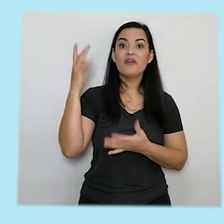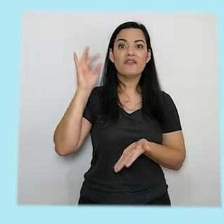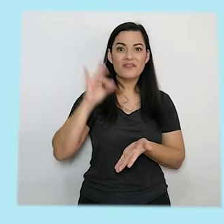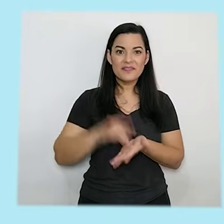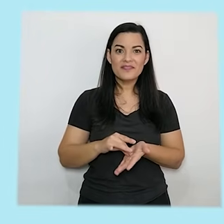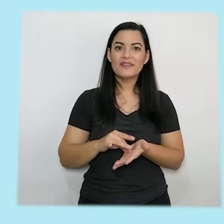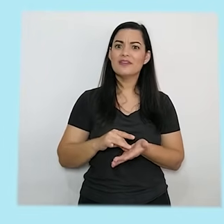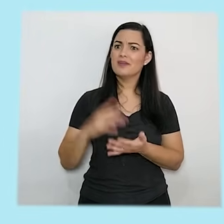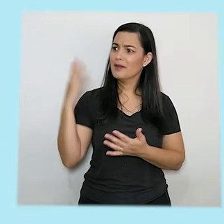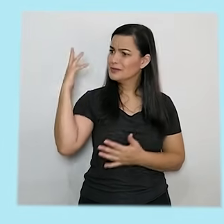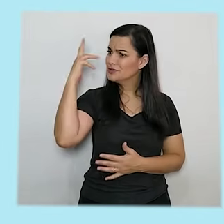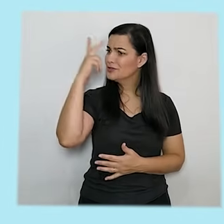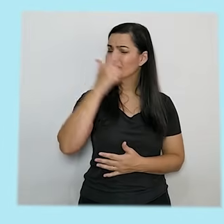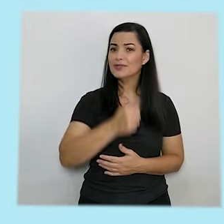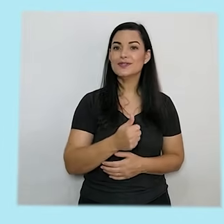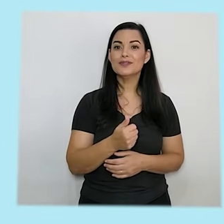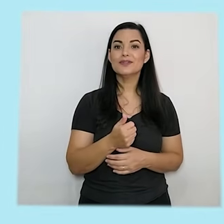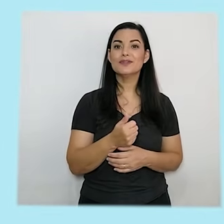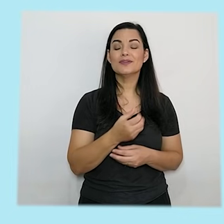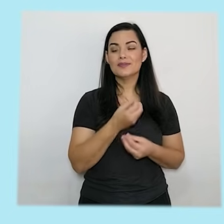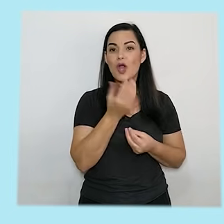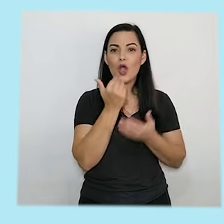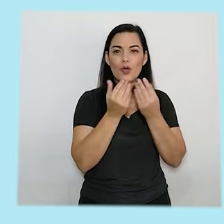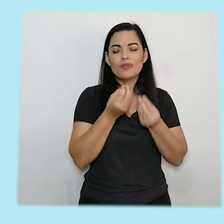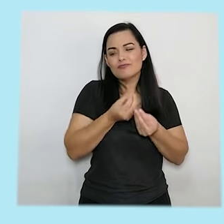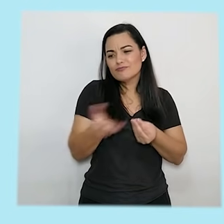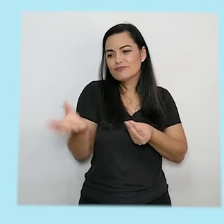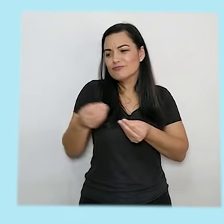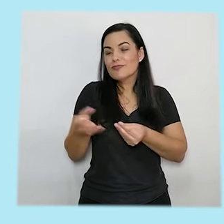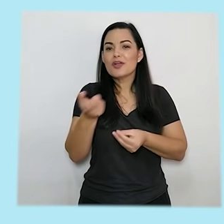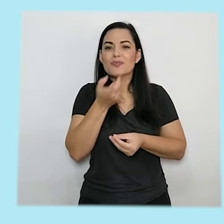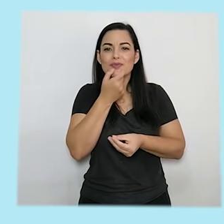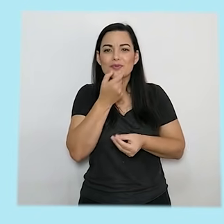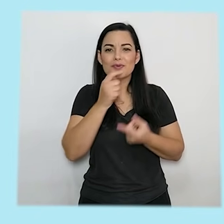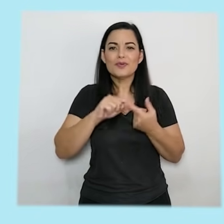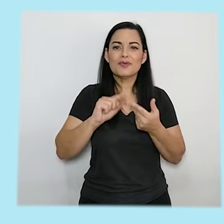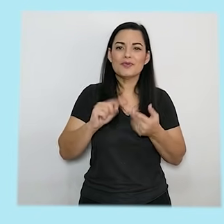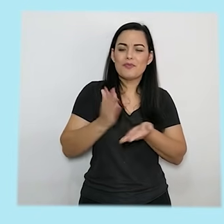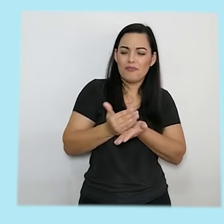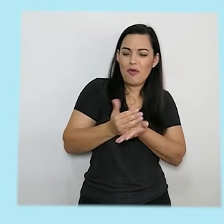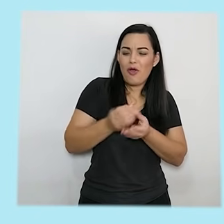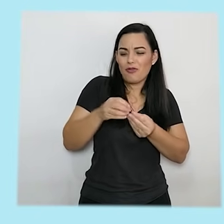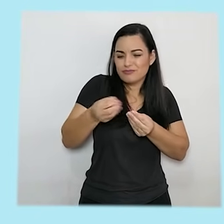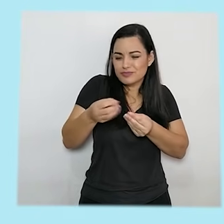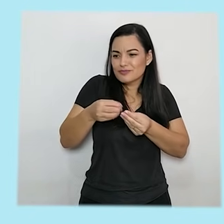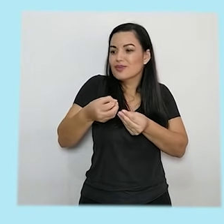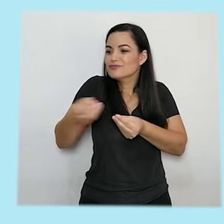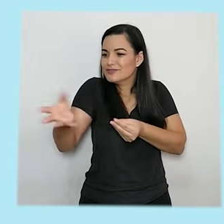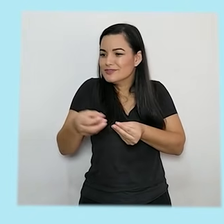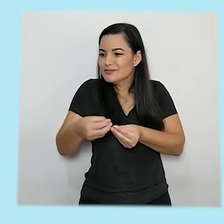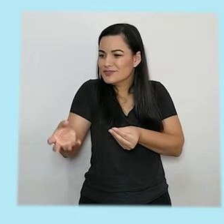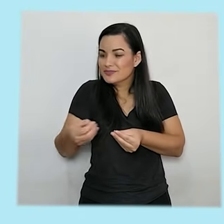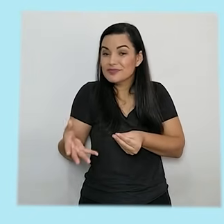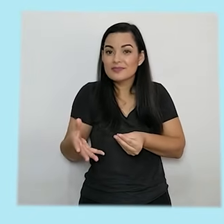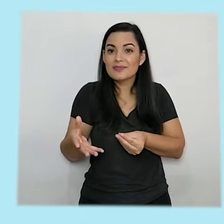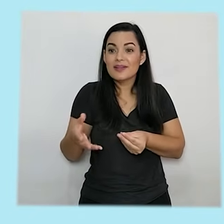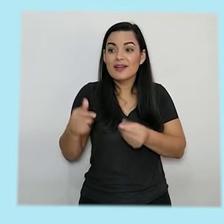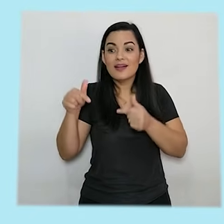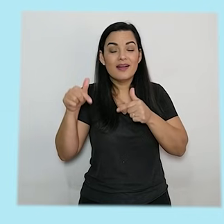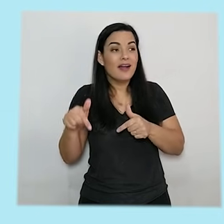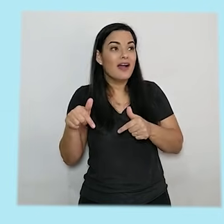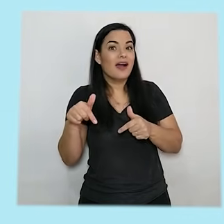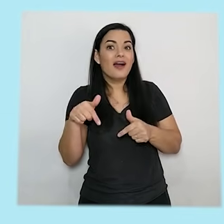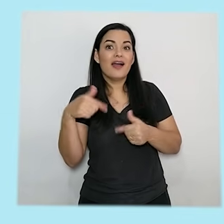pais, e jogaram pedacinhos de biscoito e de bolo. Tímido diante de tantos elogios,